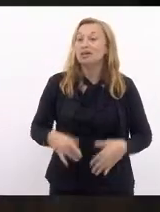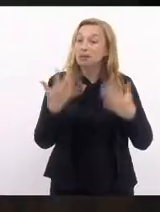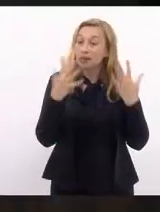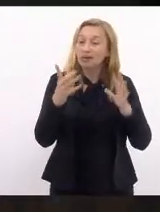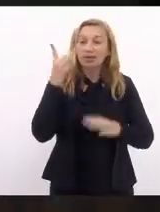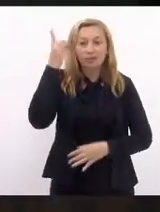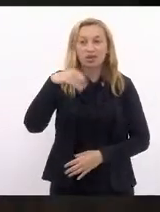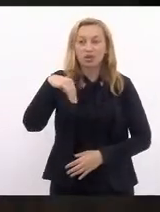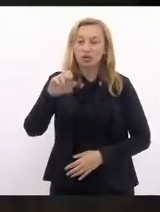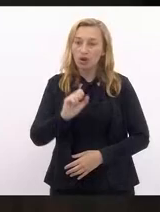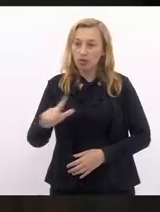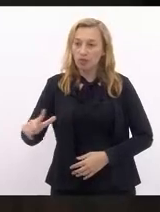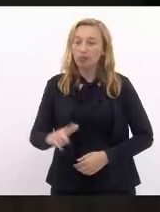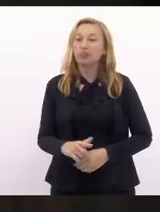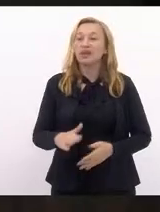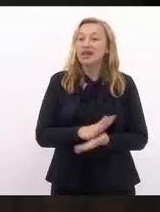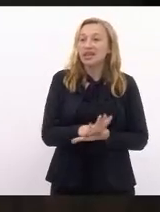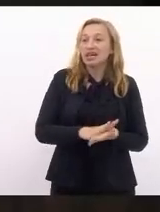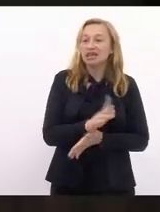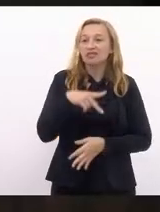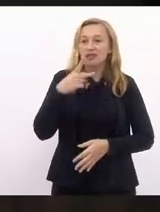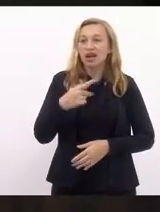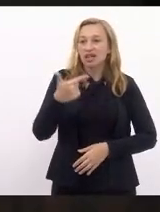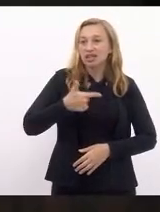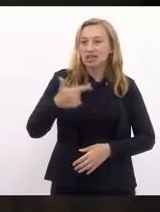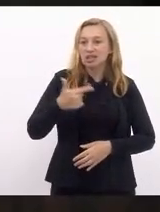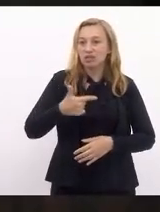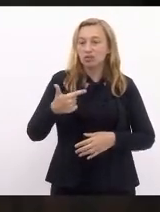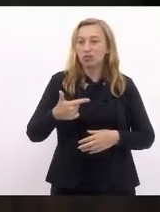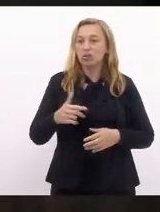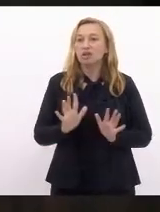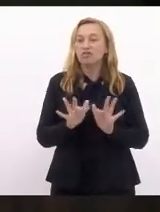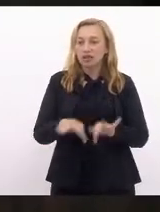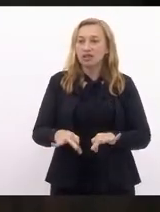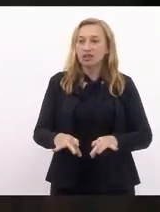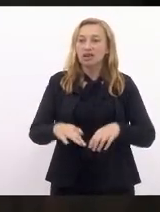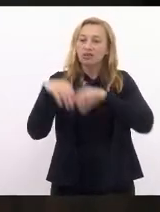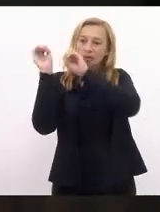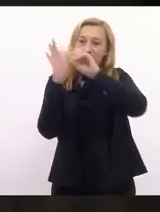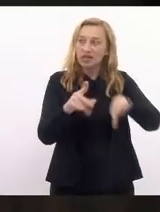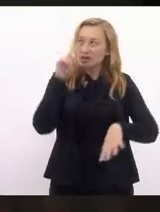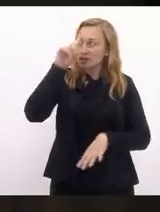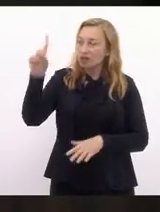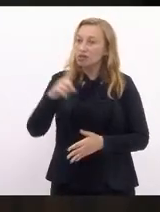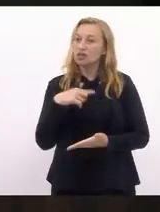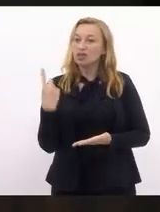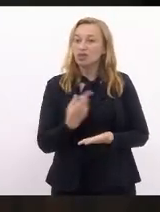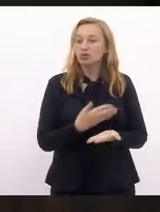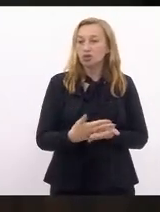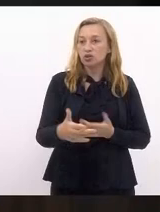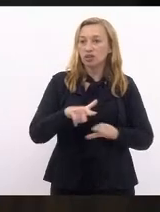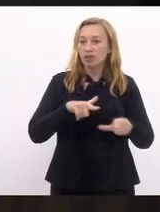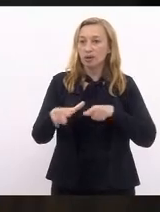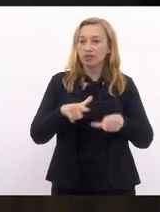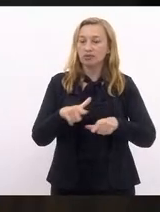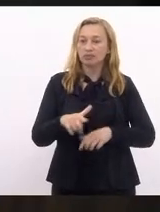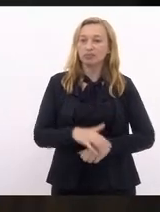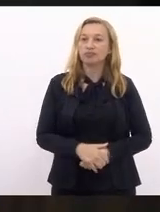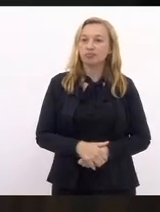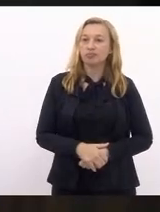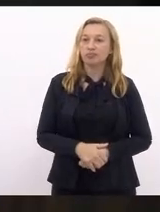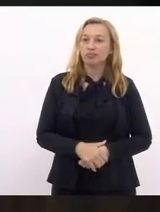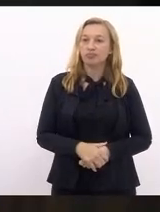Parabéns deputado Noel nada mais a tratar na segunda mesmo está encerrado havendo número legal sobre a proteção de Deus ele se ambos os nossos